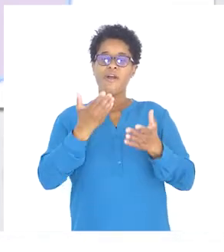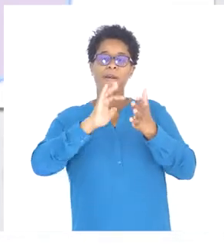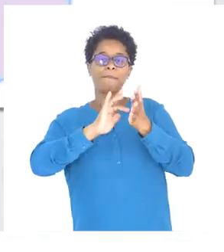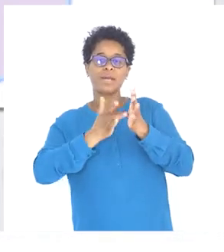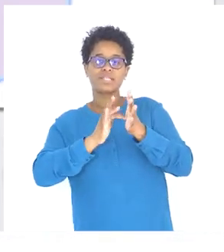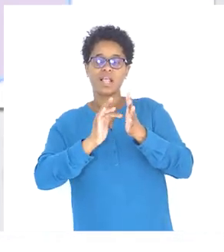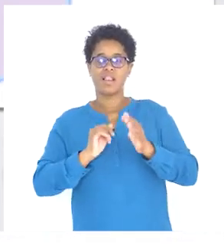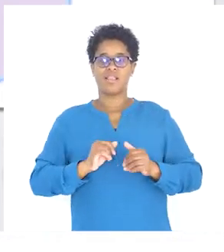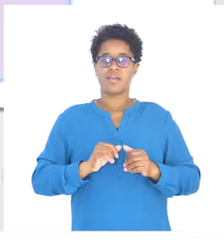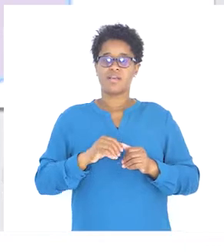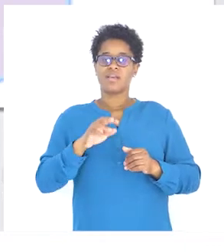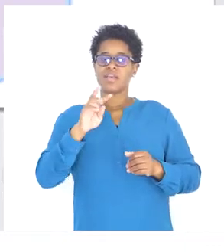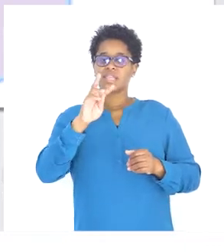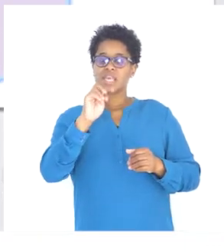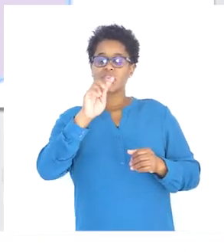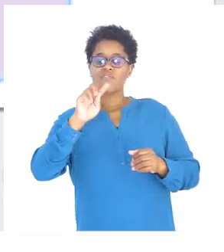Brasil.